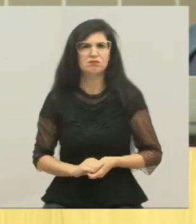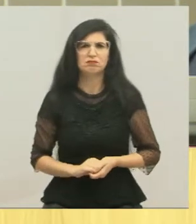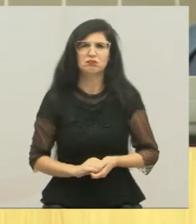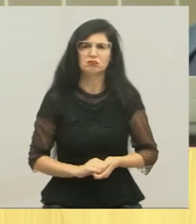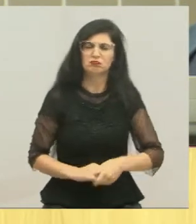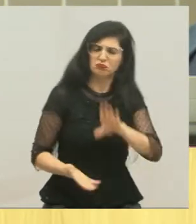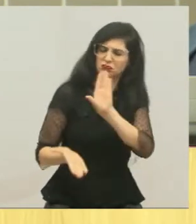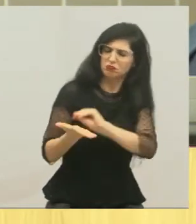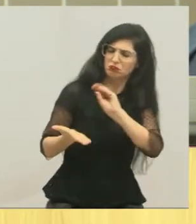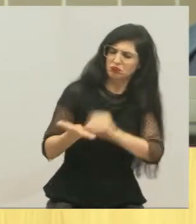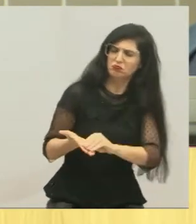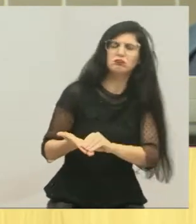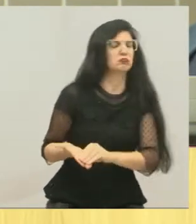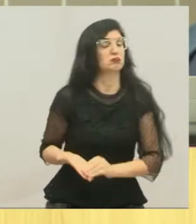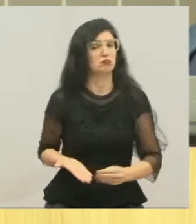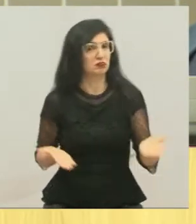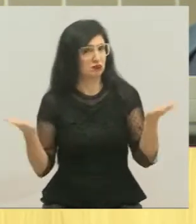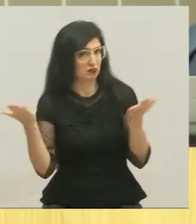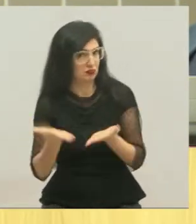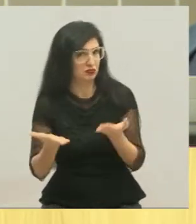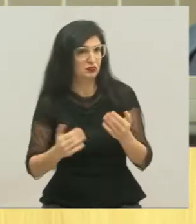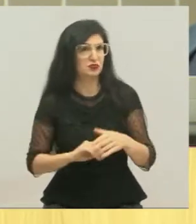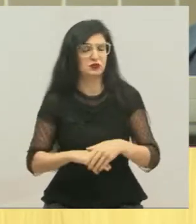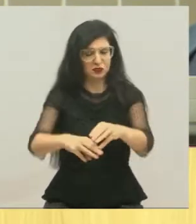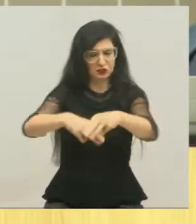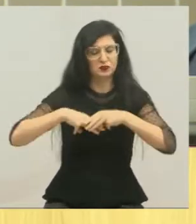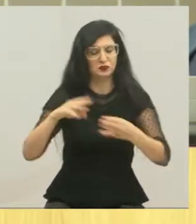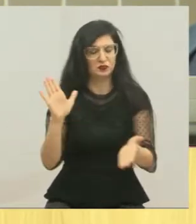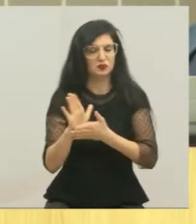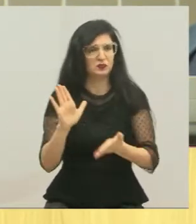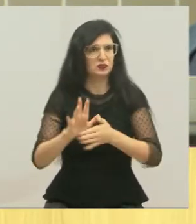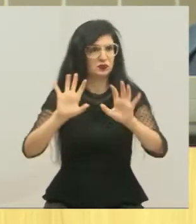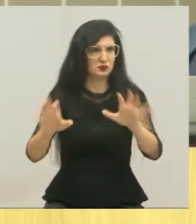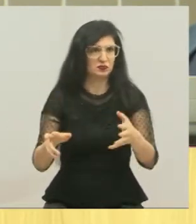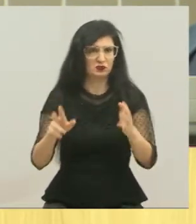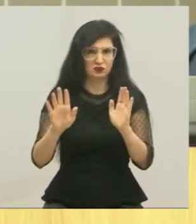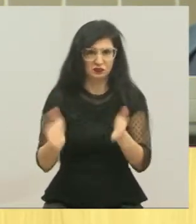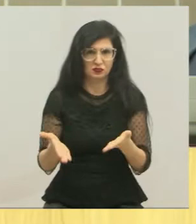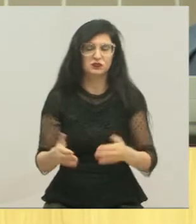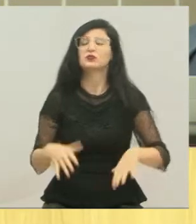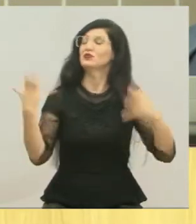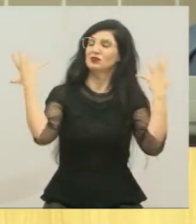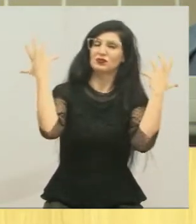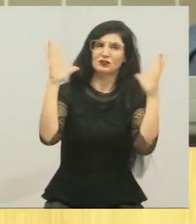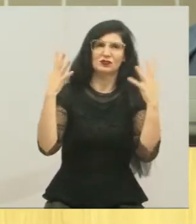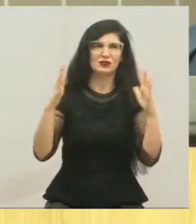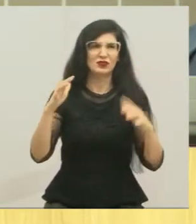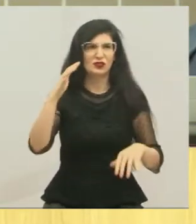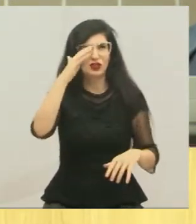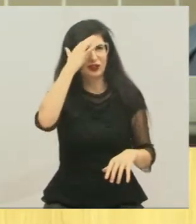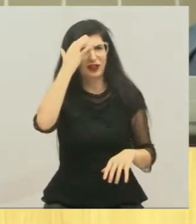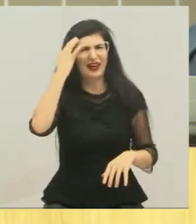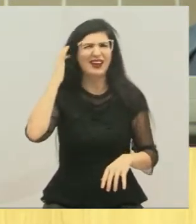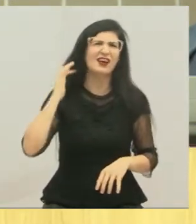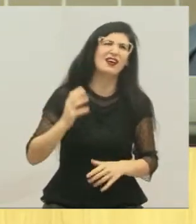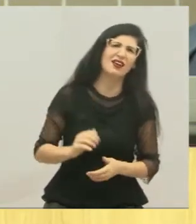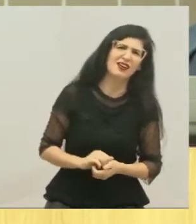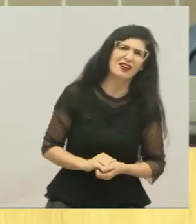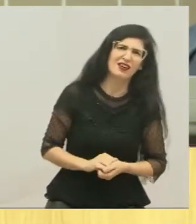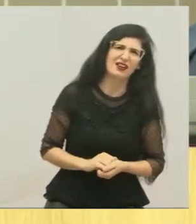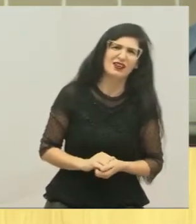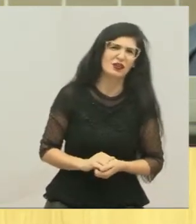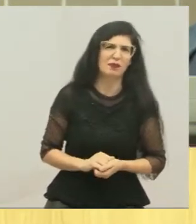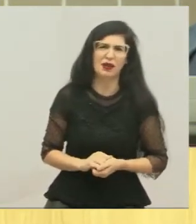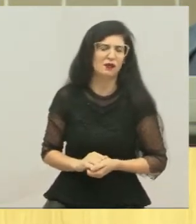dos trabalhos da sessão o registro de moção comemorativa ao dia da terceira idade, celebrado em 1º de